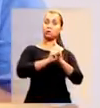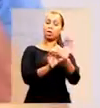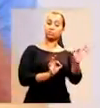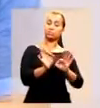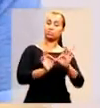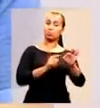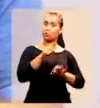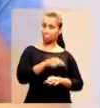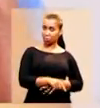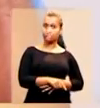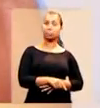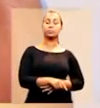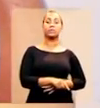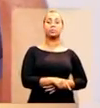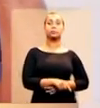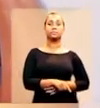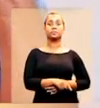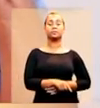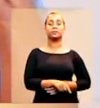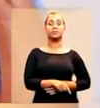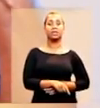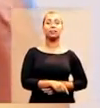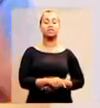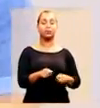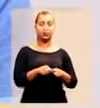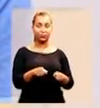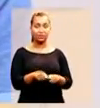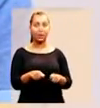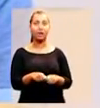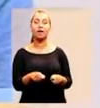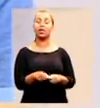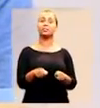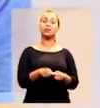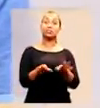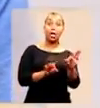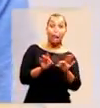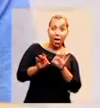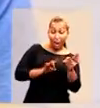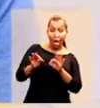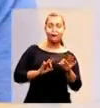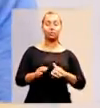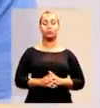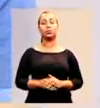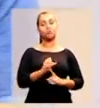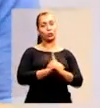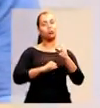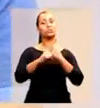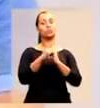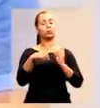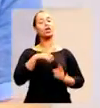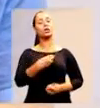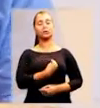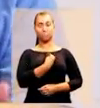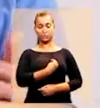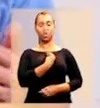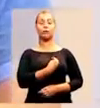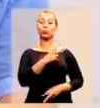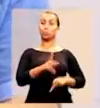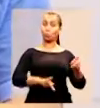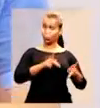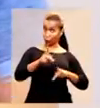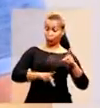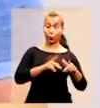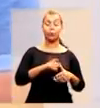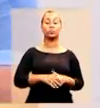sociedade se organiza e se gerencia e se administra enquanto sociedade, enquanto nação,